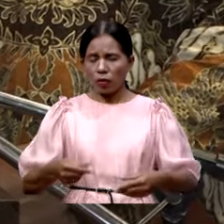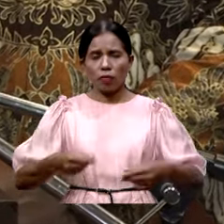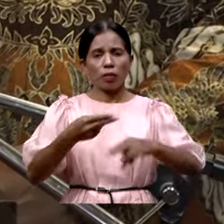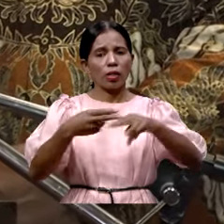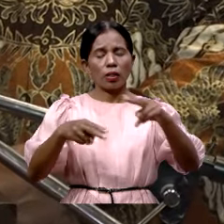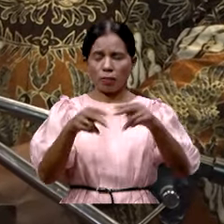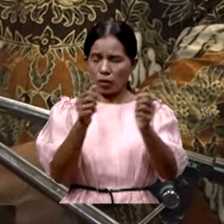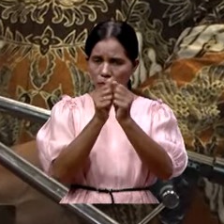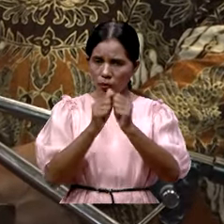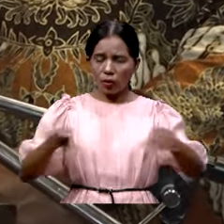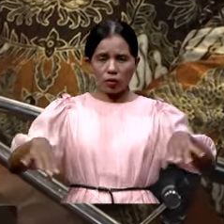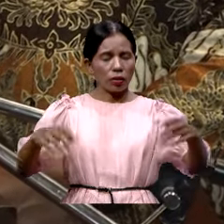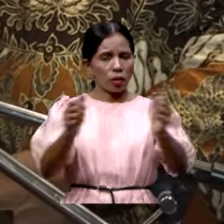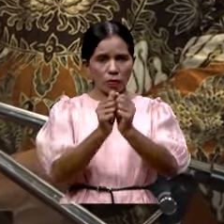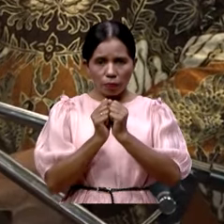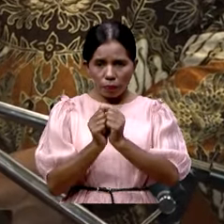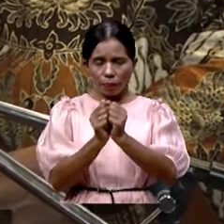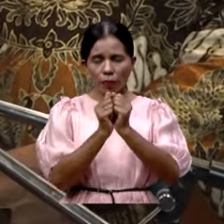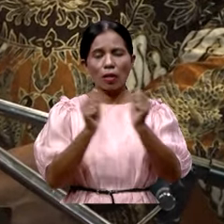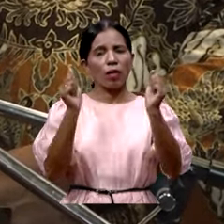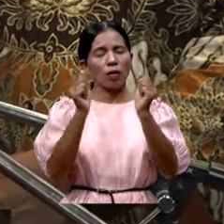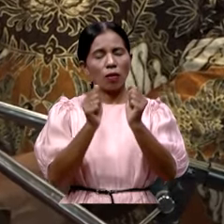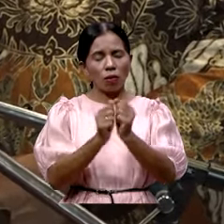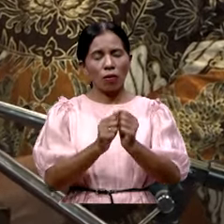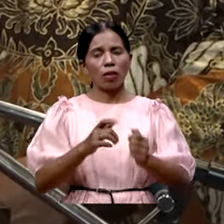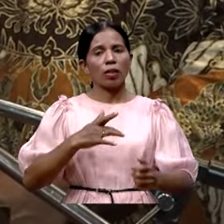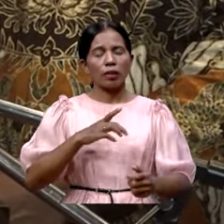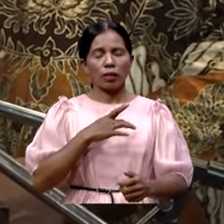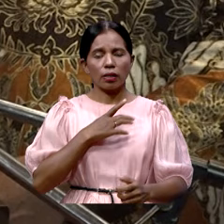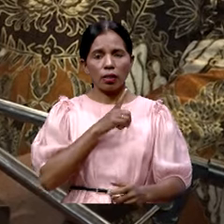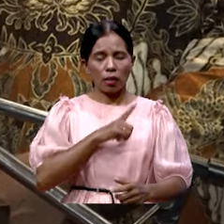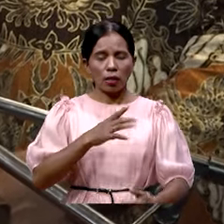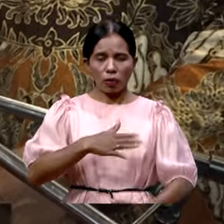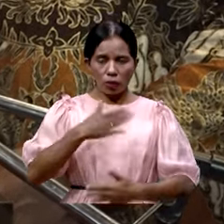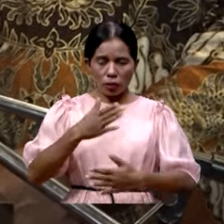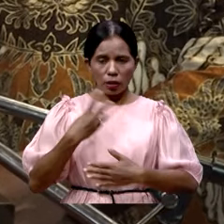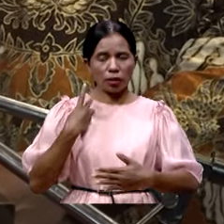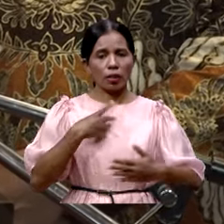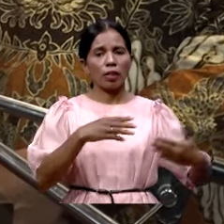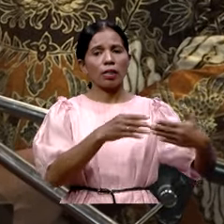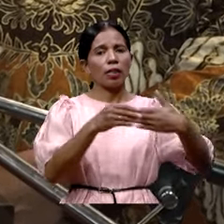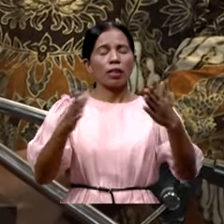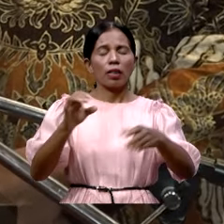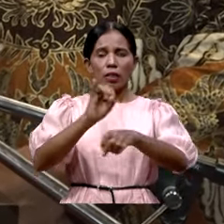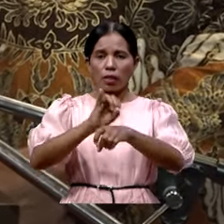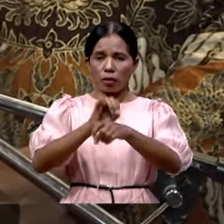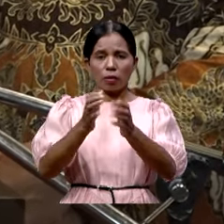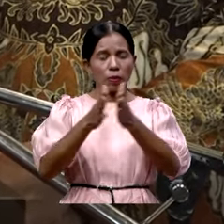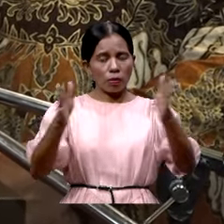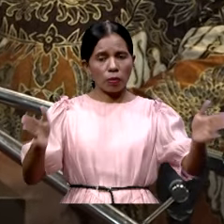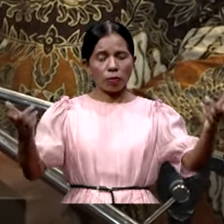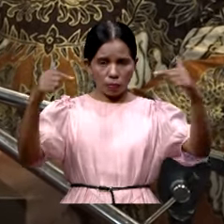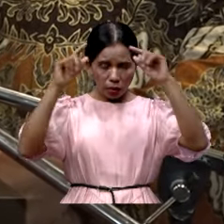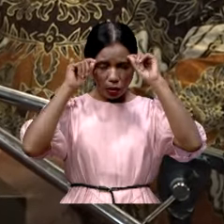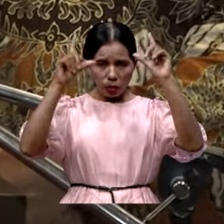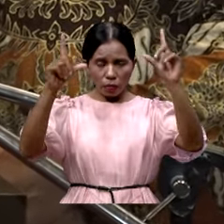Bamalo, colabora, serviço a mútuo, ho laran haxolo, para ita ne líder na bebo otliu, mai Timor, ho alegria, para